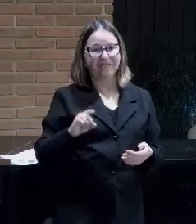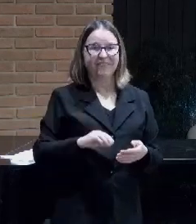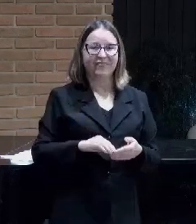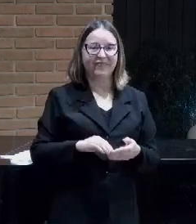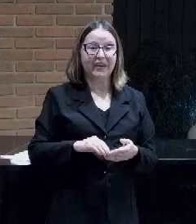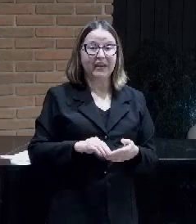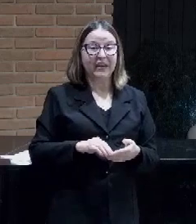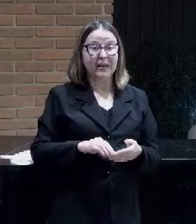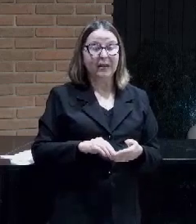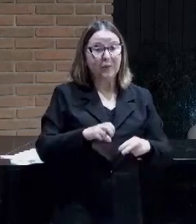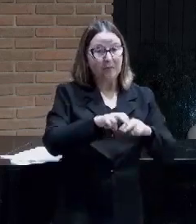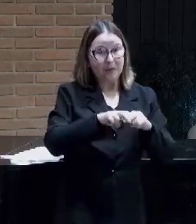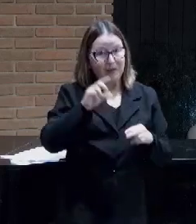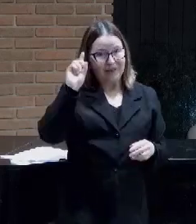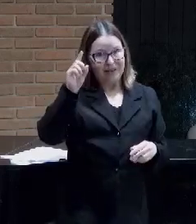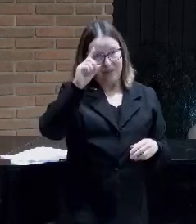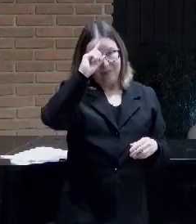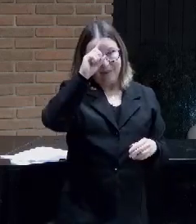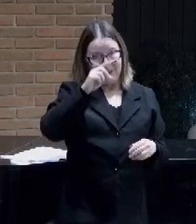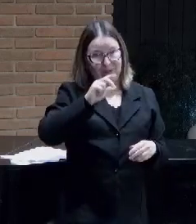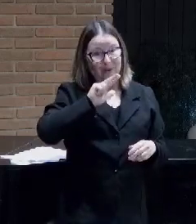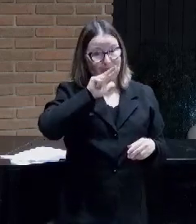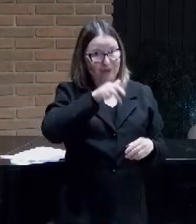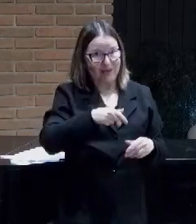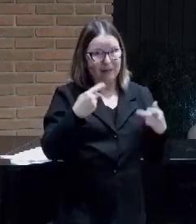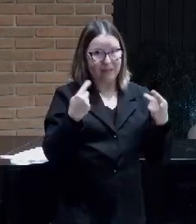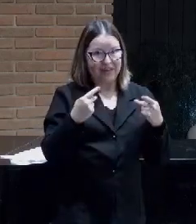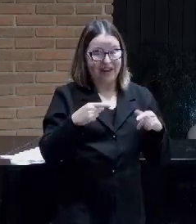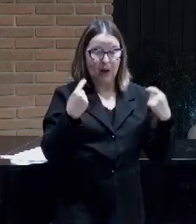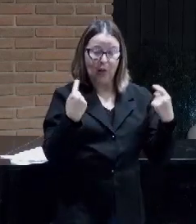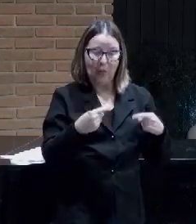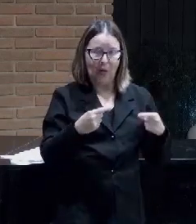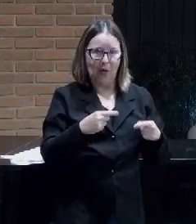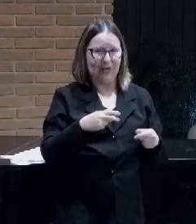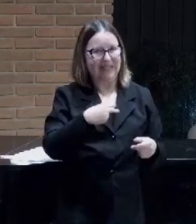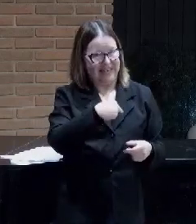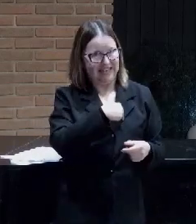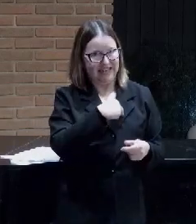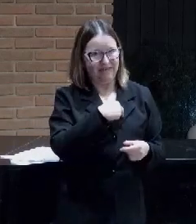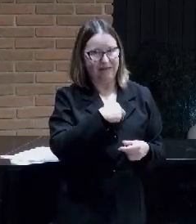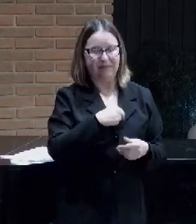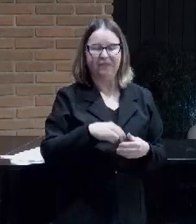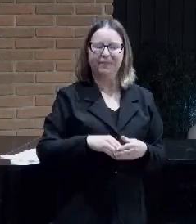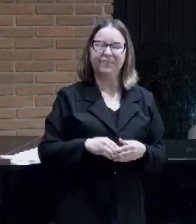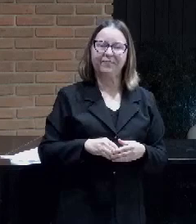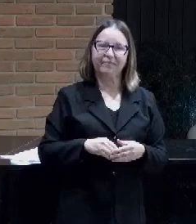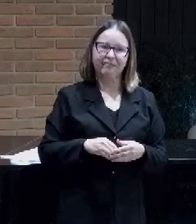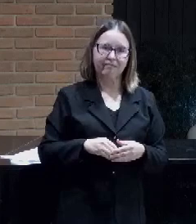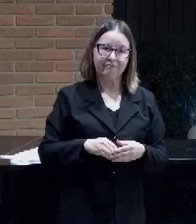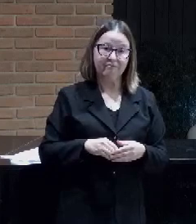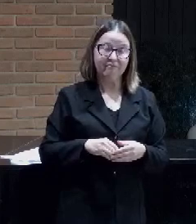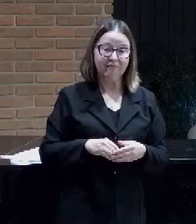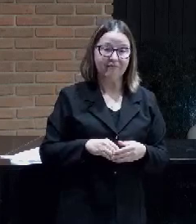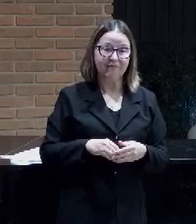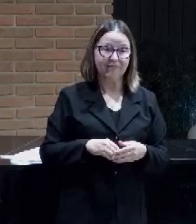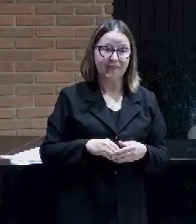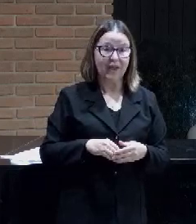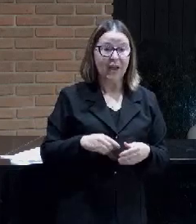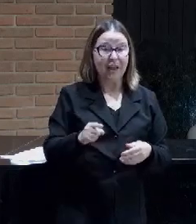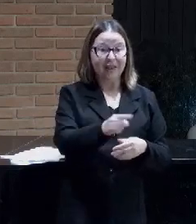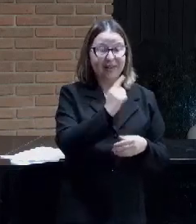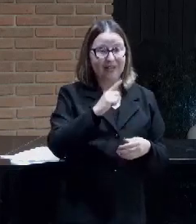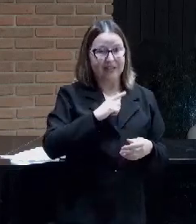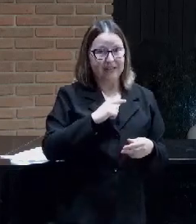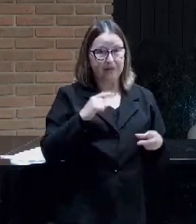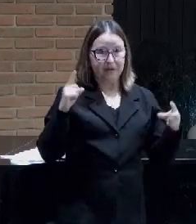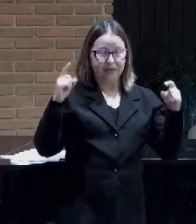Nínive. E aqui, Deus nos ensina sobre como nós devemos falar com os ímpios a respeito do seu evangelho. Meus irmãos, nós temos uma dificuldade, que eu vejo que é